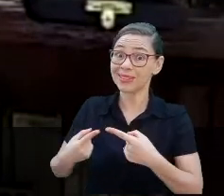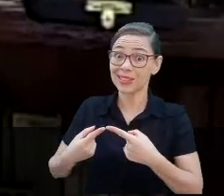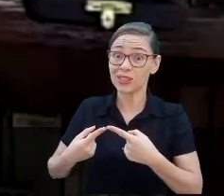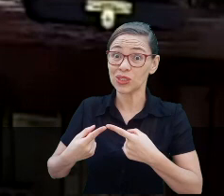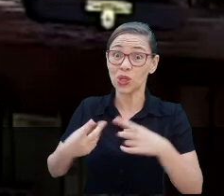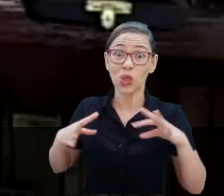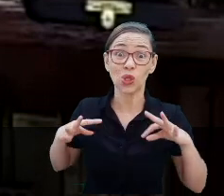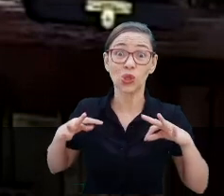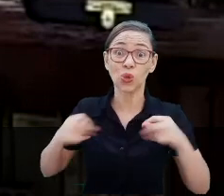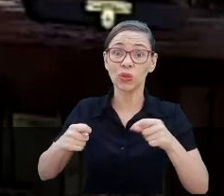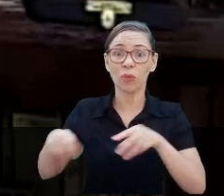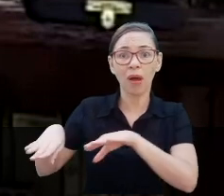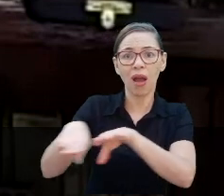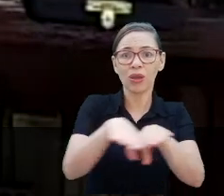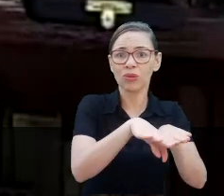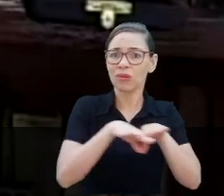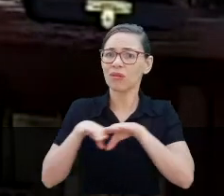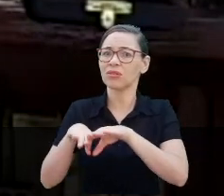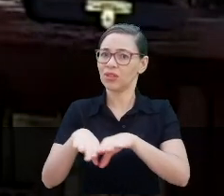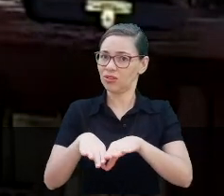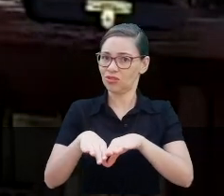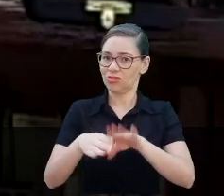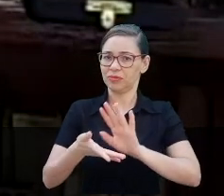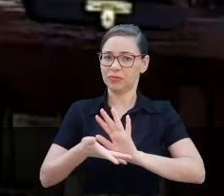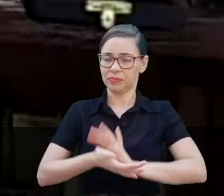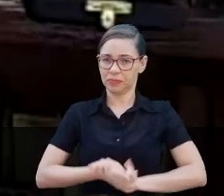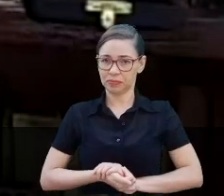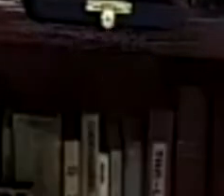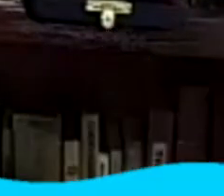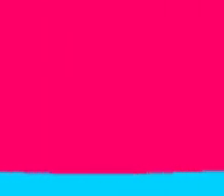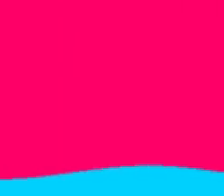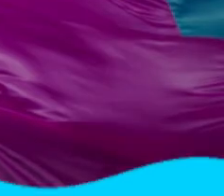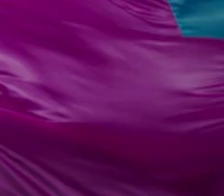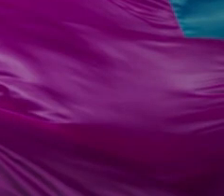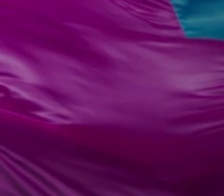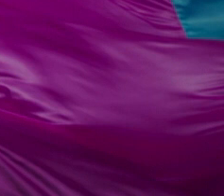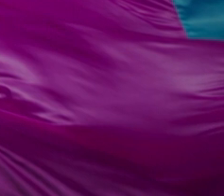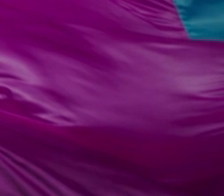trans, mas sim a transfobia, a discriminação contra a sua identidade de gênero.